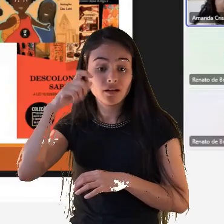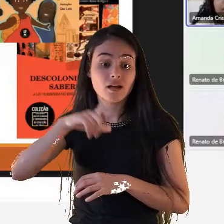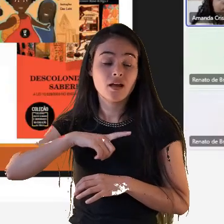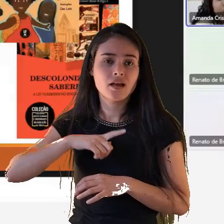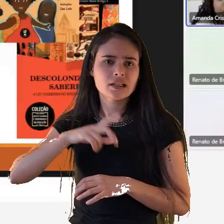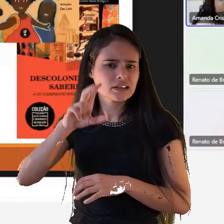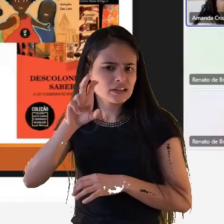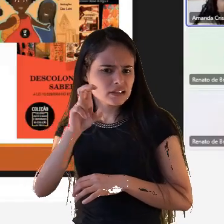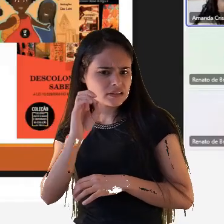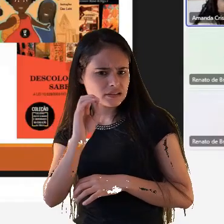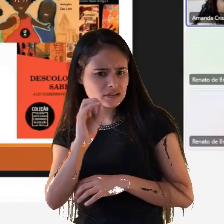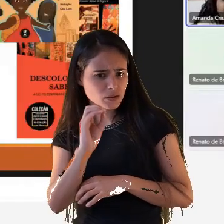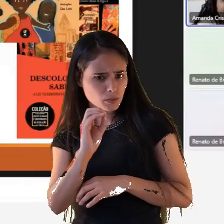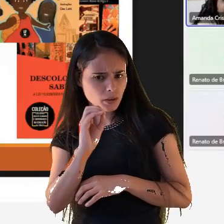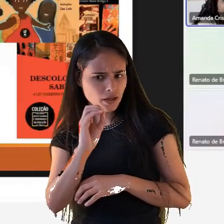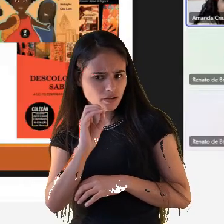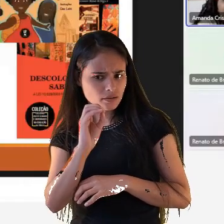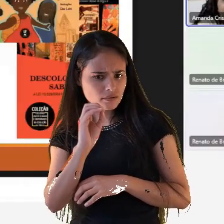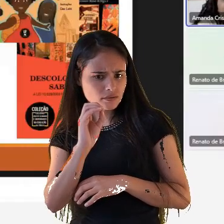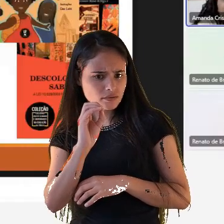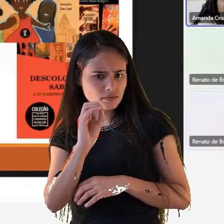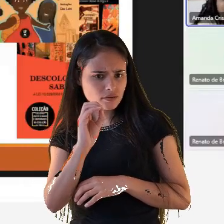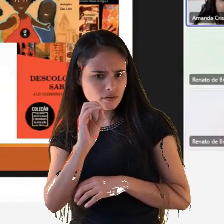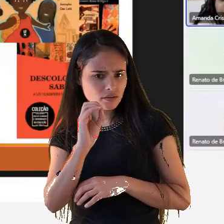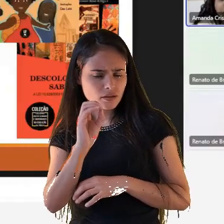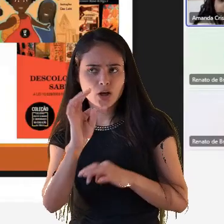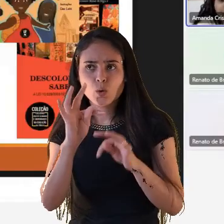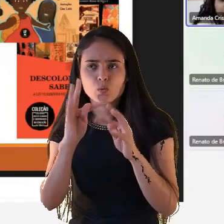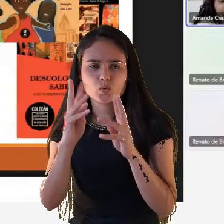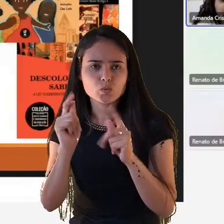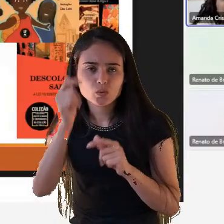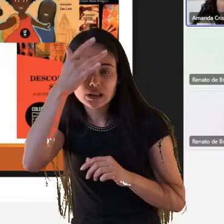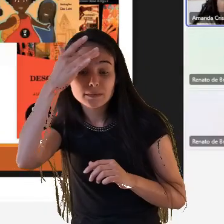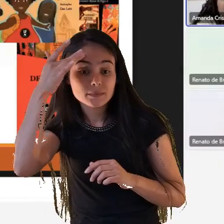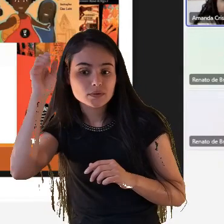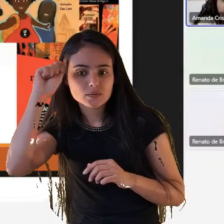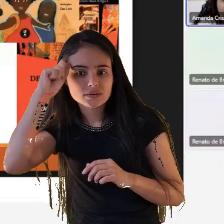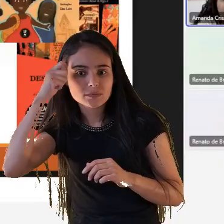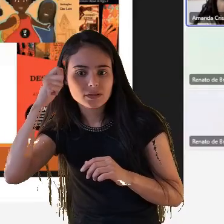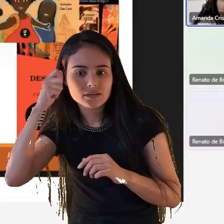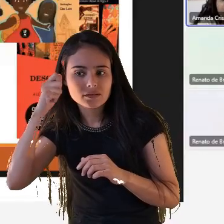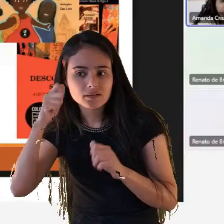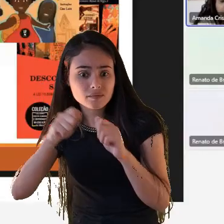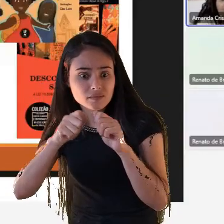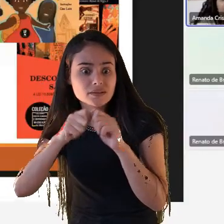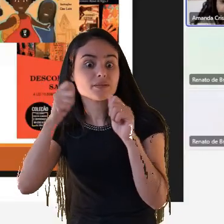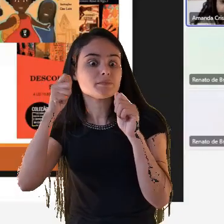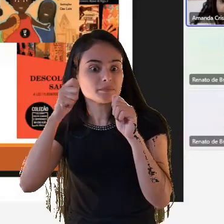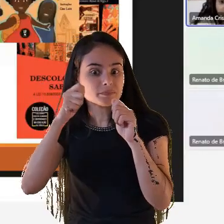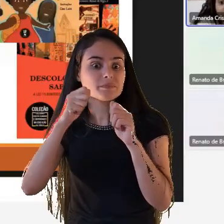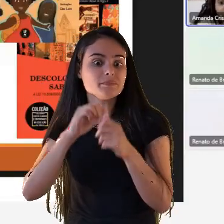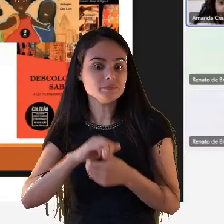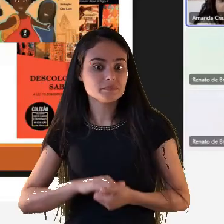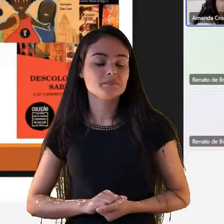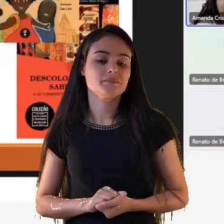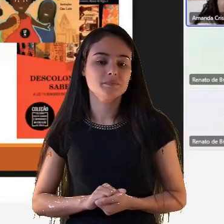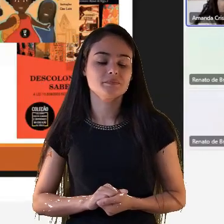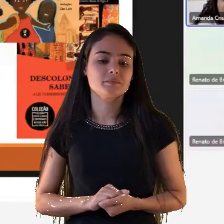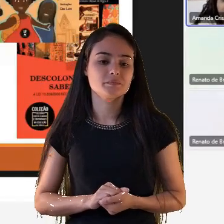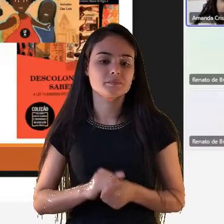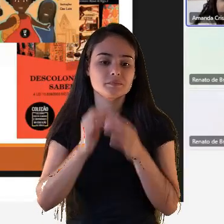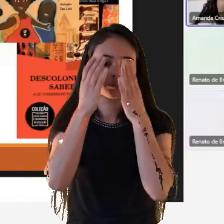né, infanto-juvenil, que também vai falar sobre o protagonismo negro